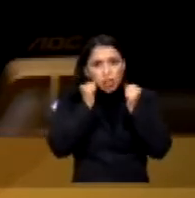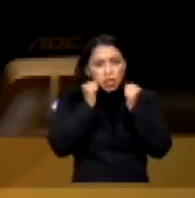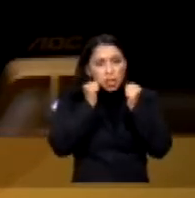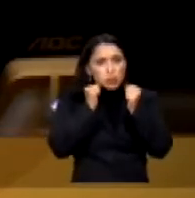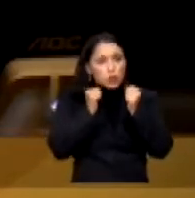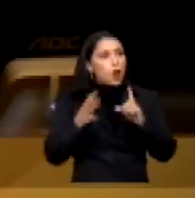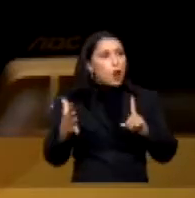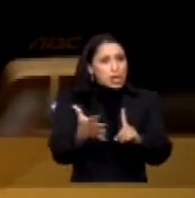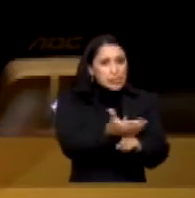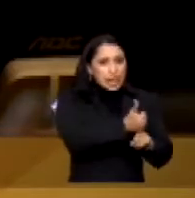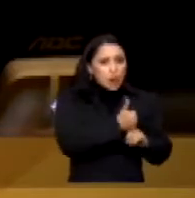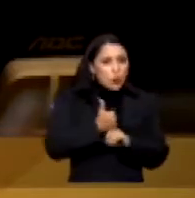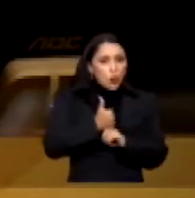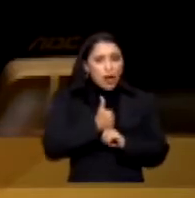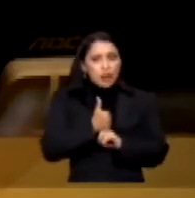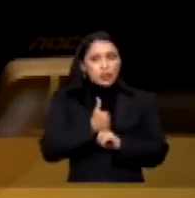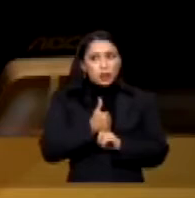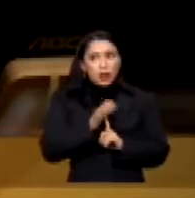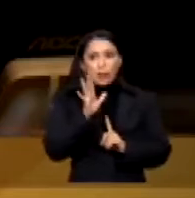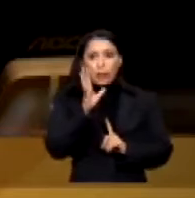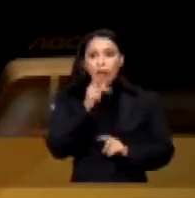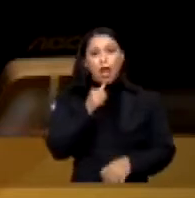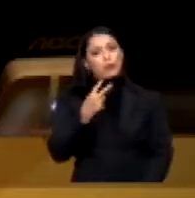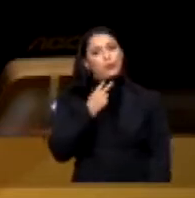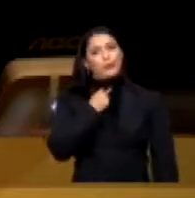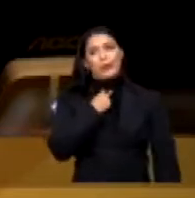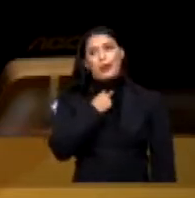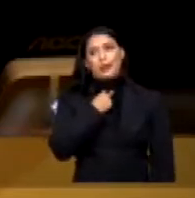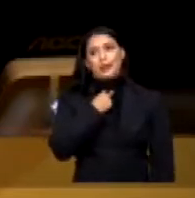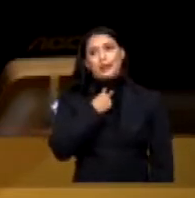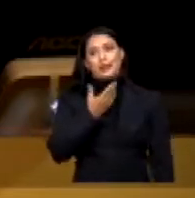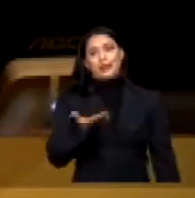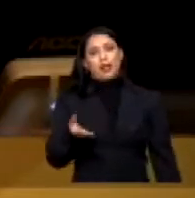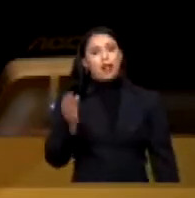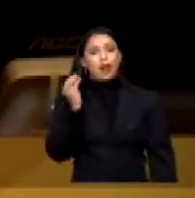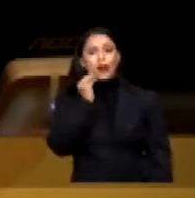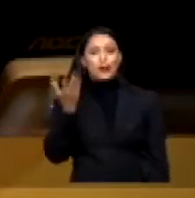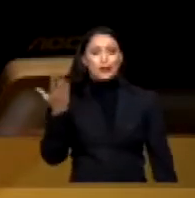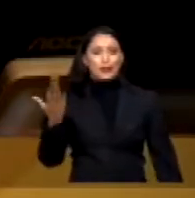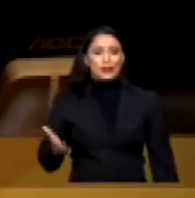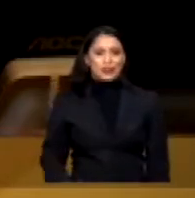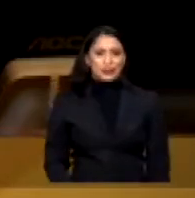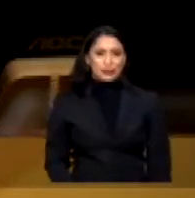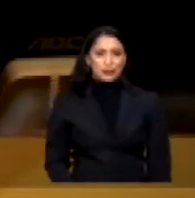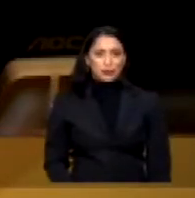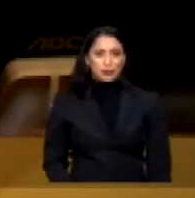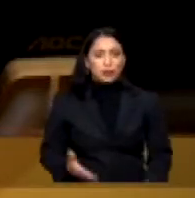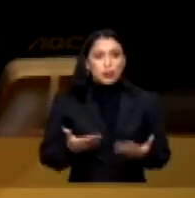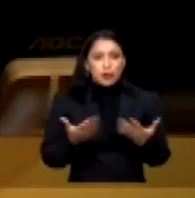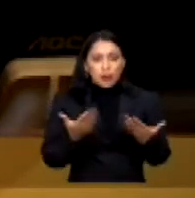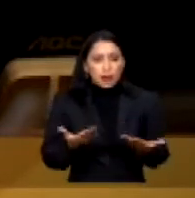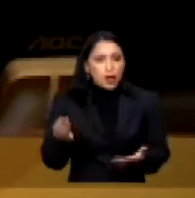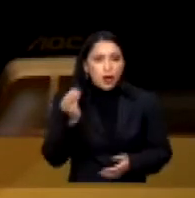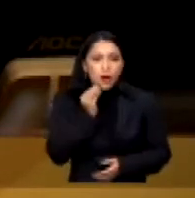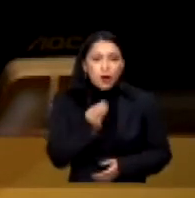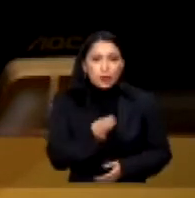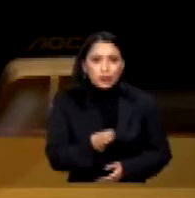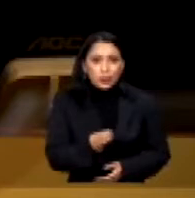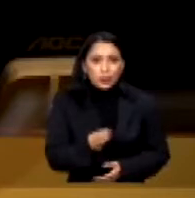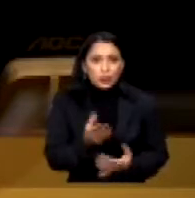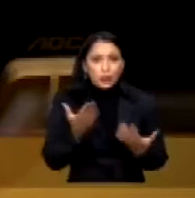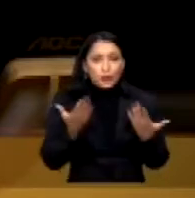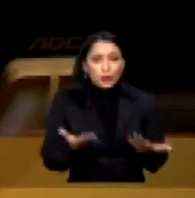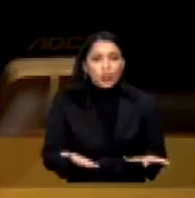com um sequestro que se alonga? Não podemos mais. É óbvio, senhores ministros, é óbvio